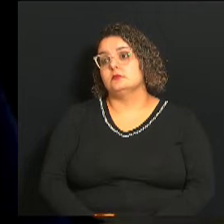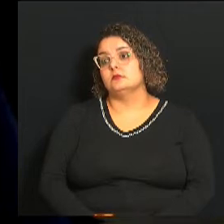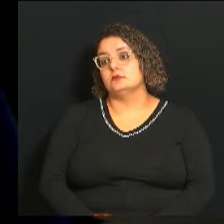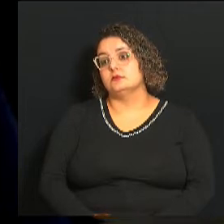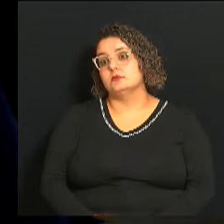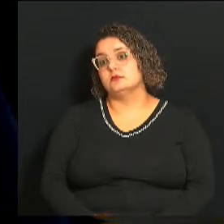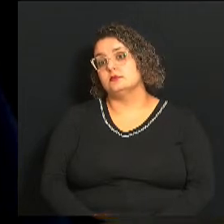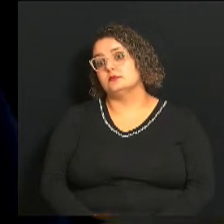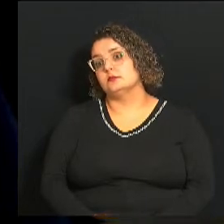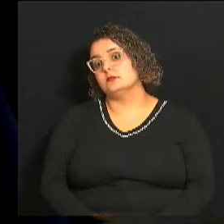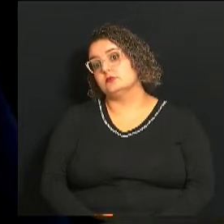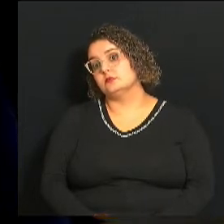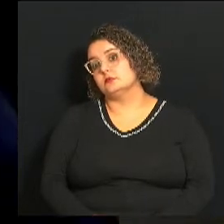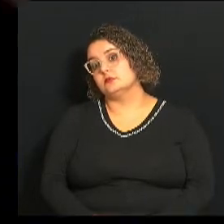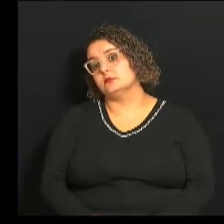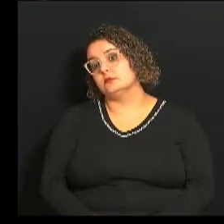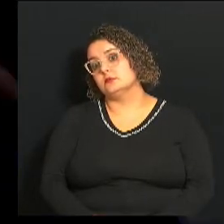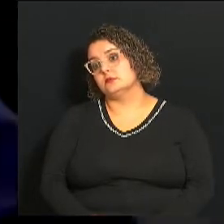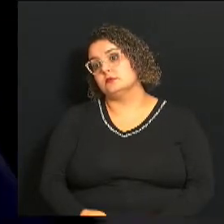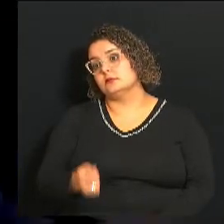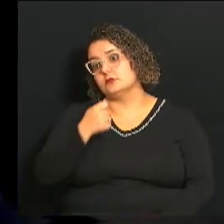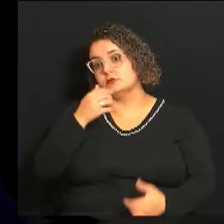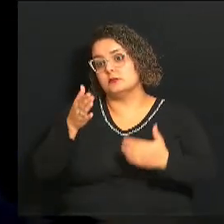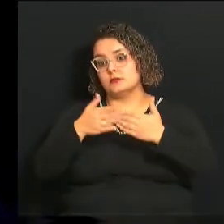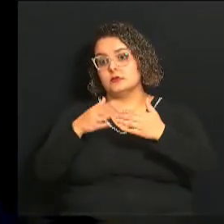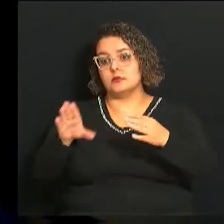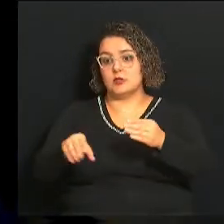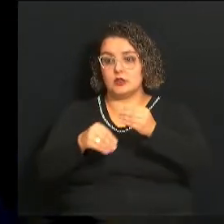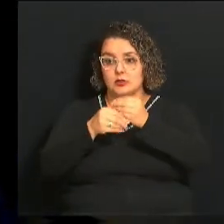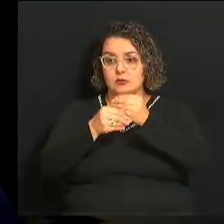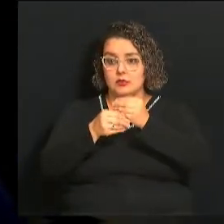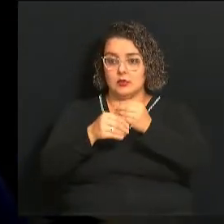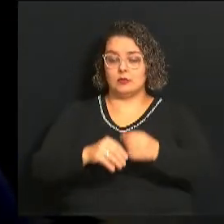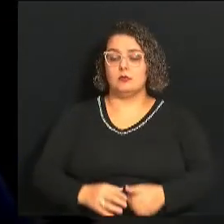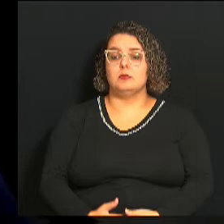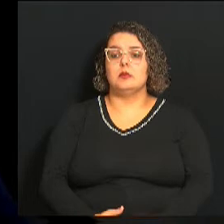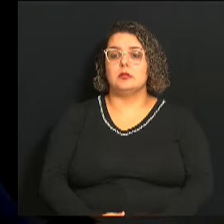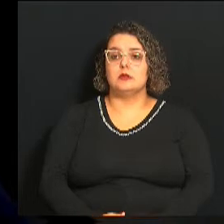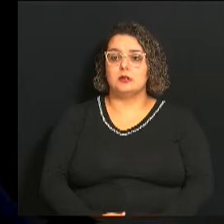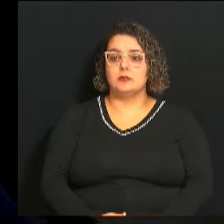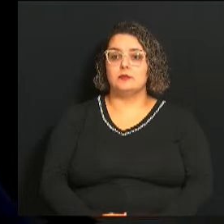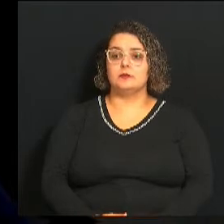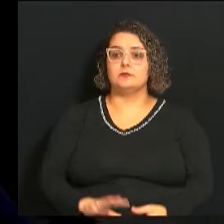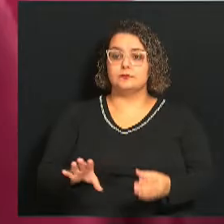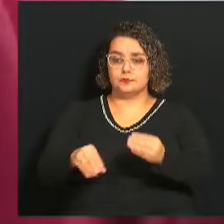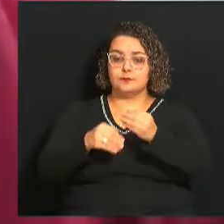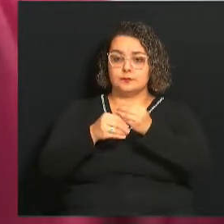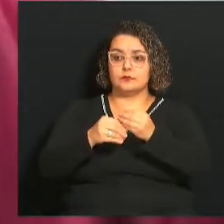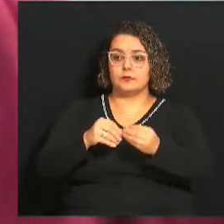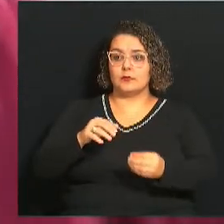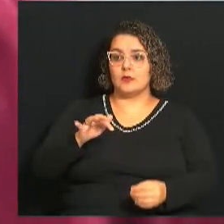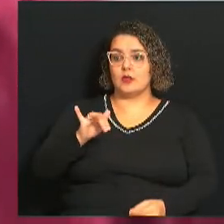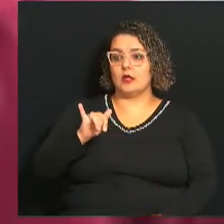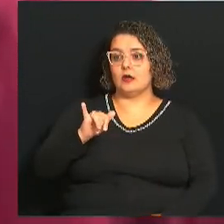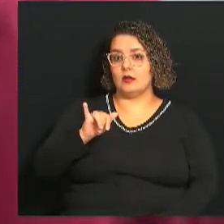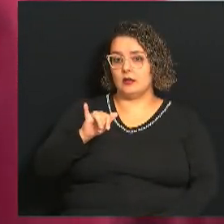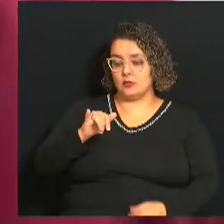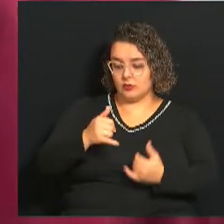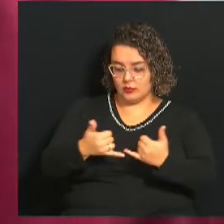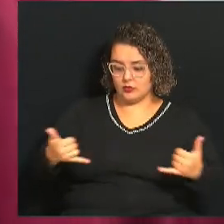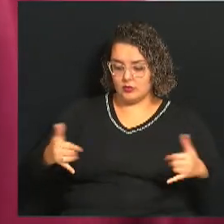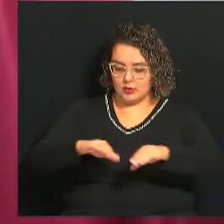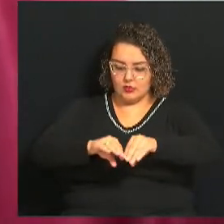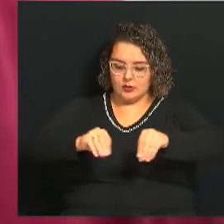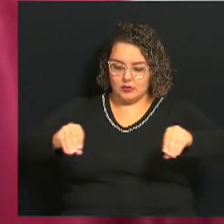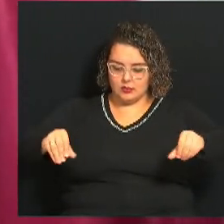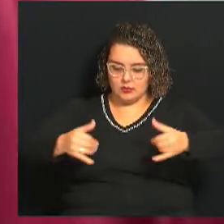Não sei se o teu som está fechado. Só para complementar aqui, essa questão da fiação subterrânea, que às vezes